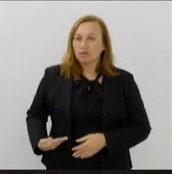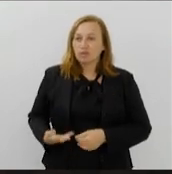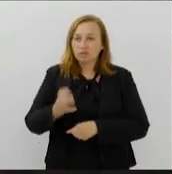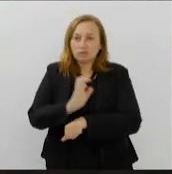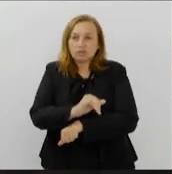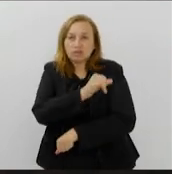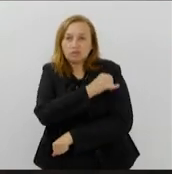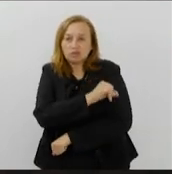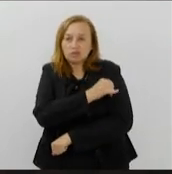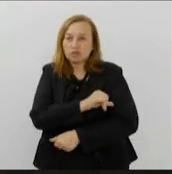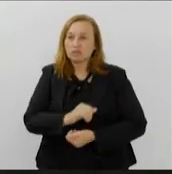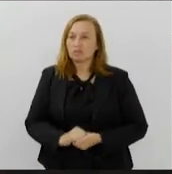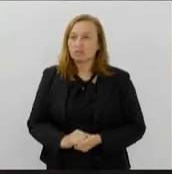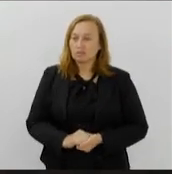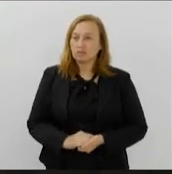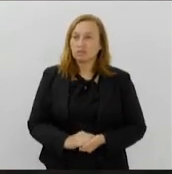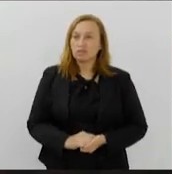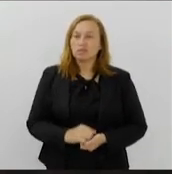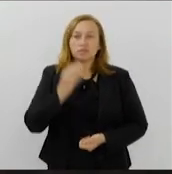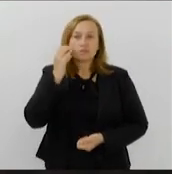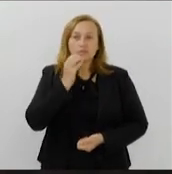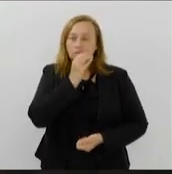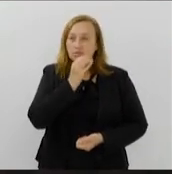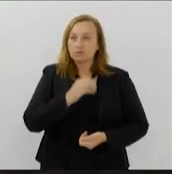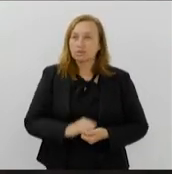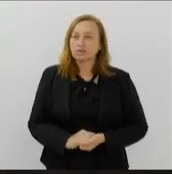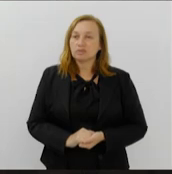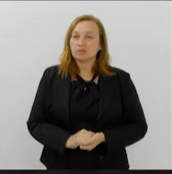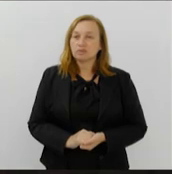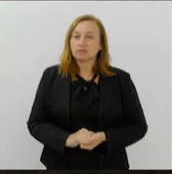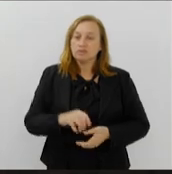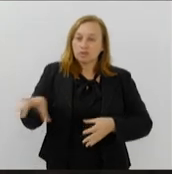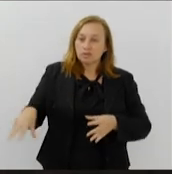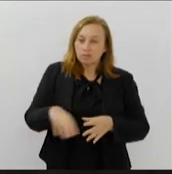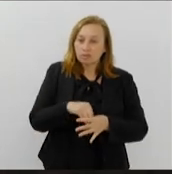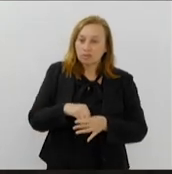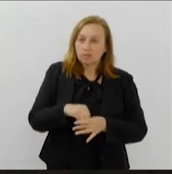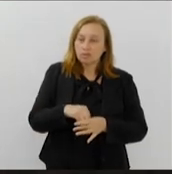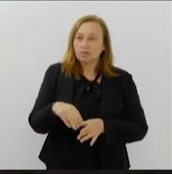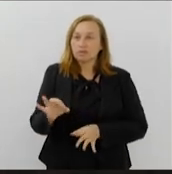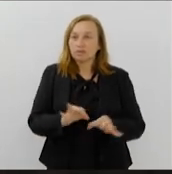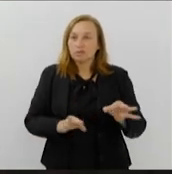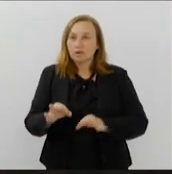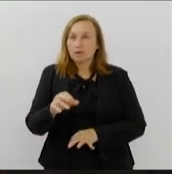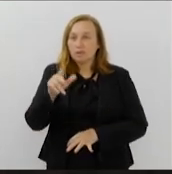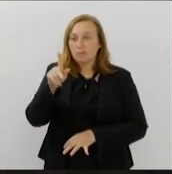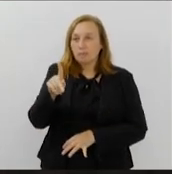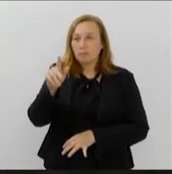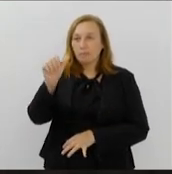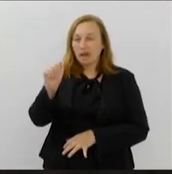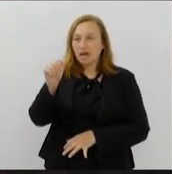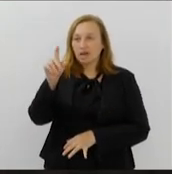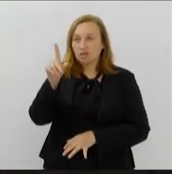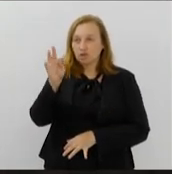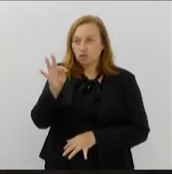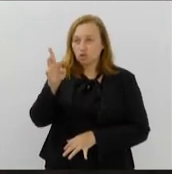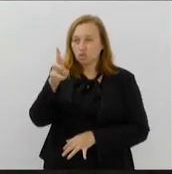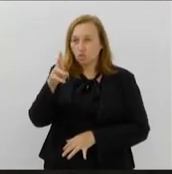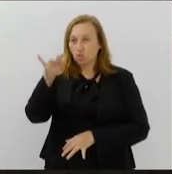senhor governador do estado do Rio de Janeiro, Cláudio Castro, a implantação do programa Patrulha Rural no município de Rio das